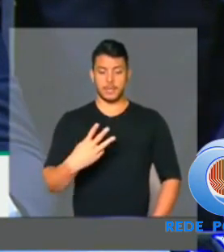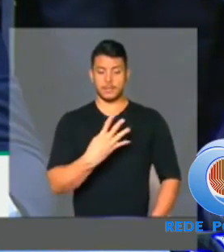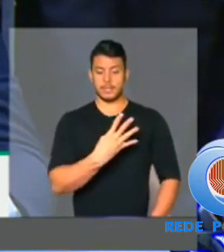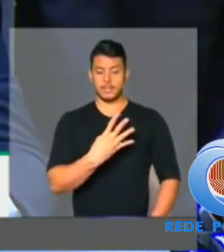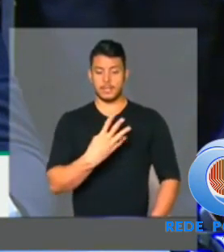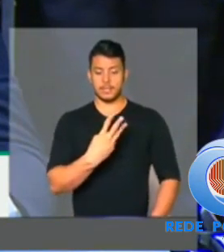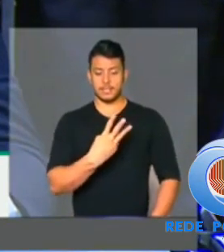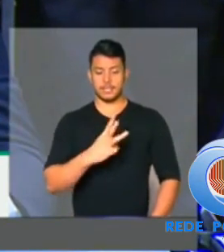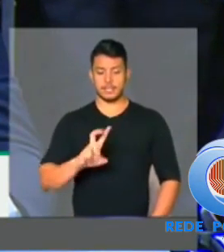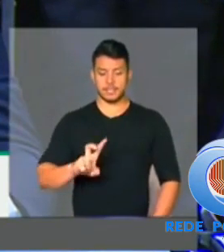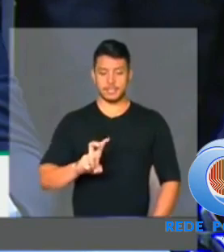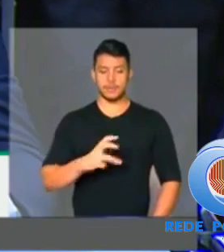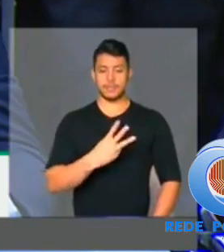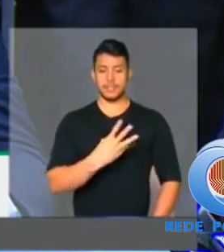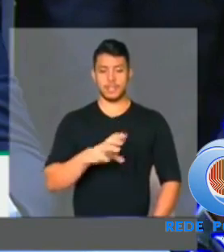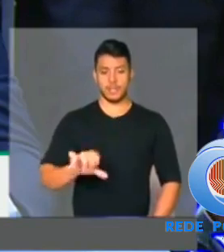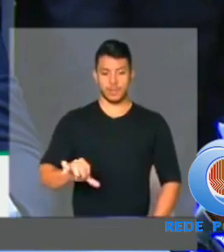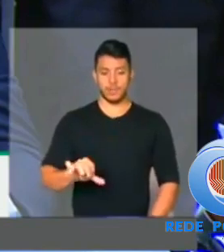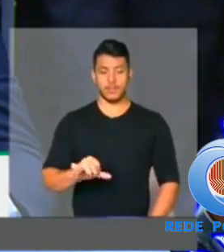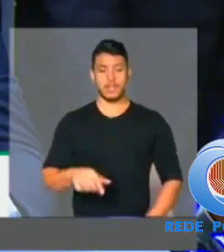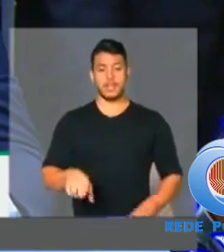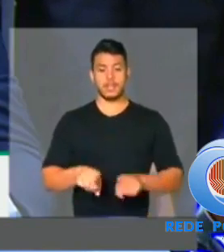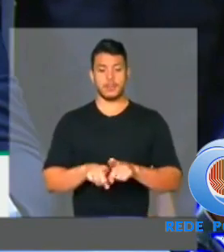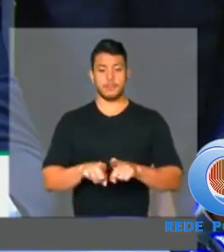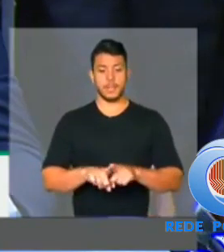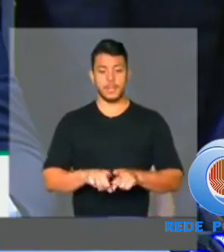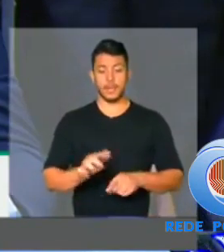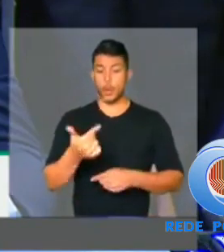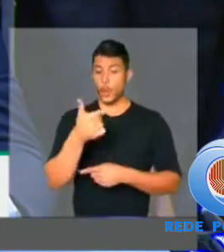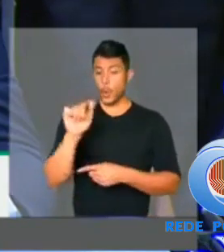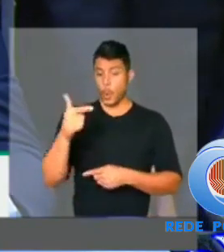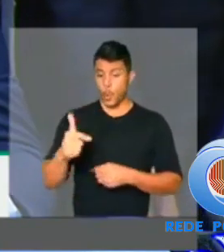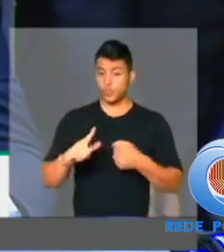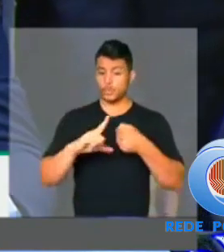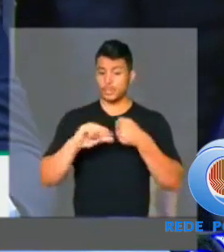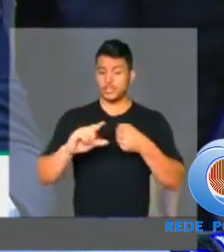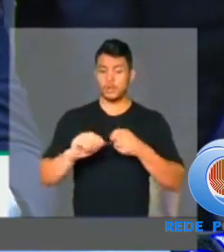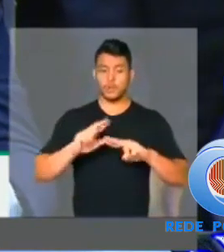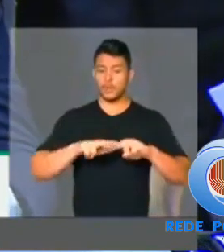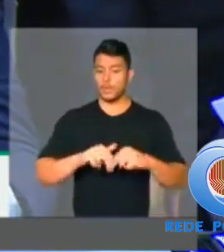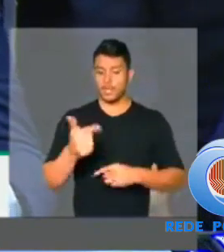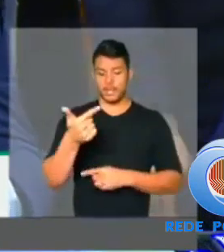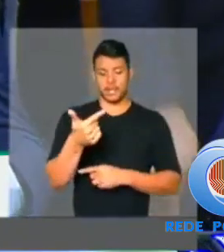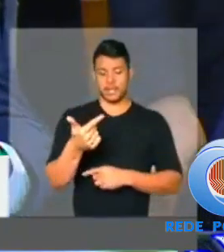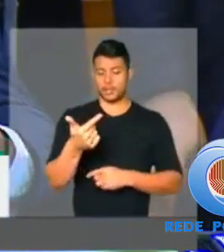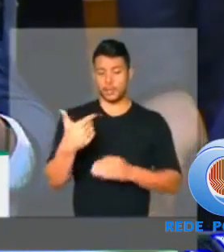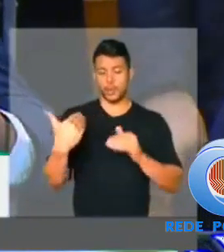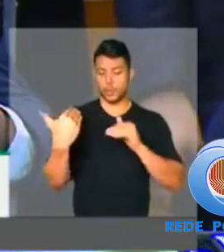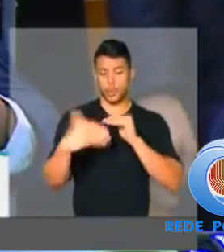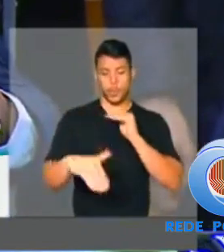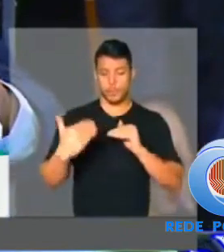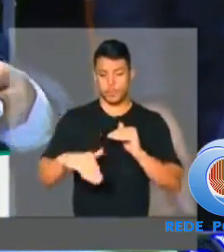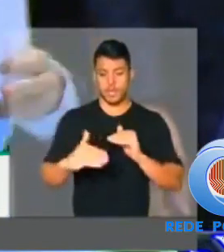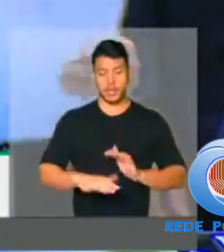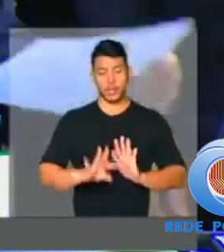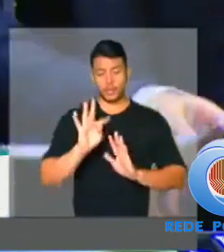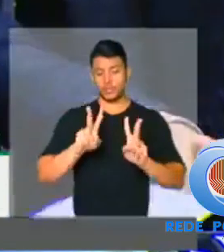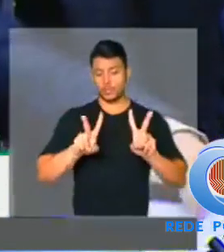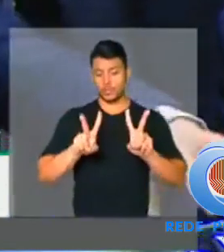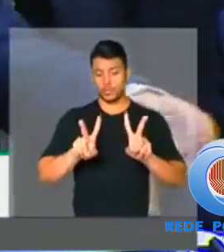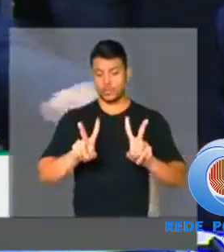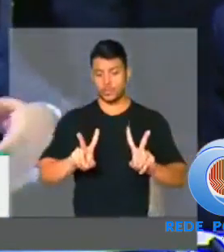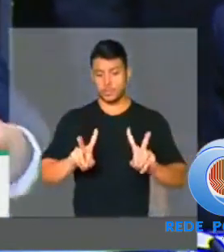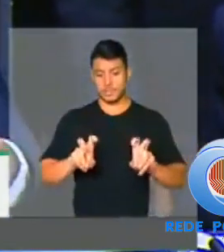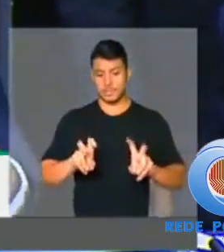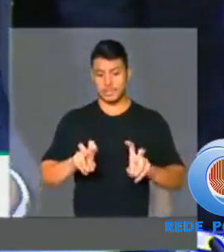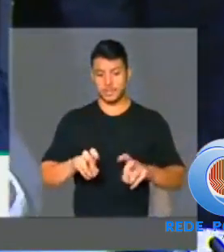50, 51 do projeto de lei conversão número 17 de 2019, por não guardar em relação temática com a medida provisória 881